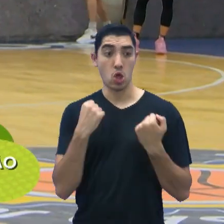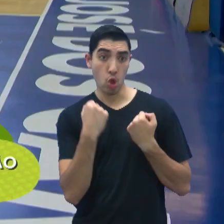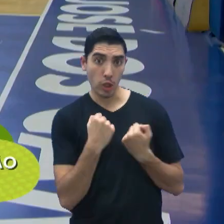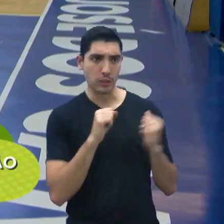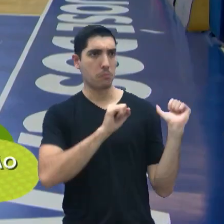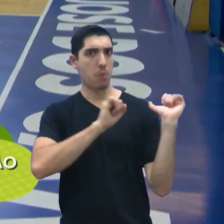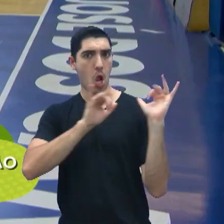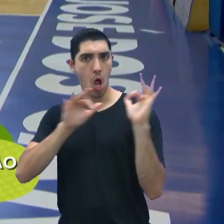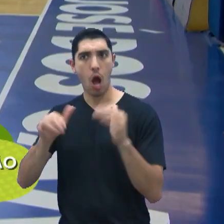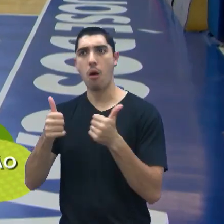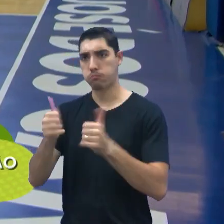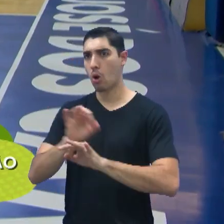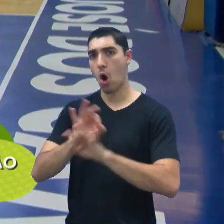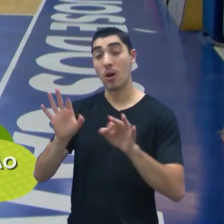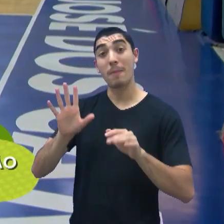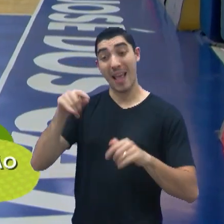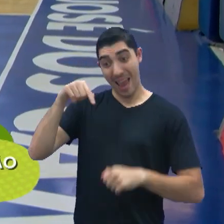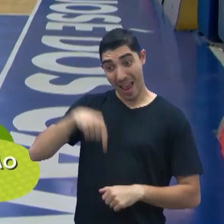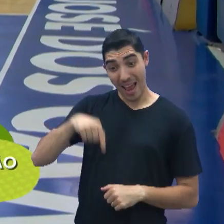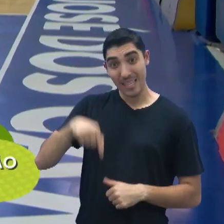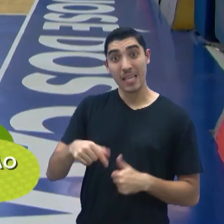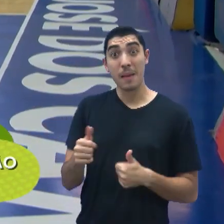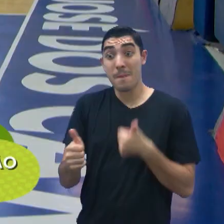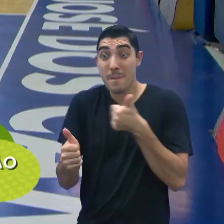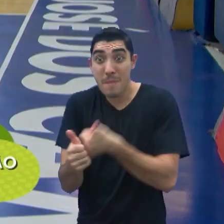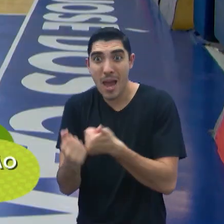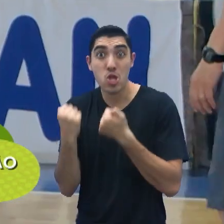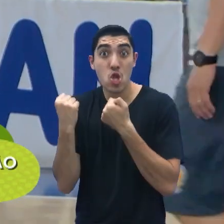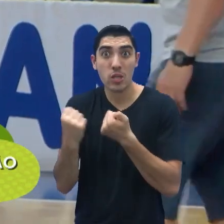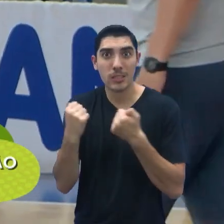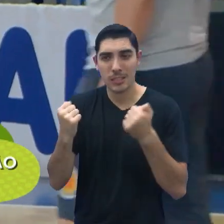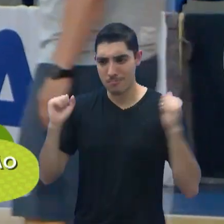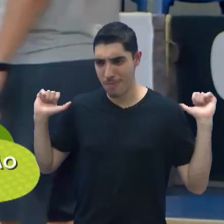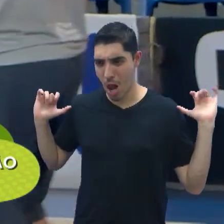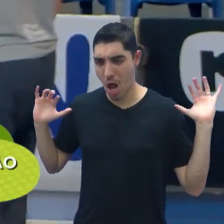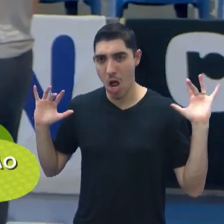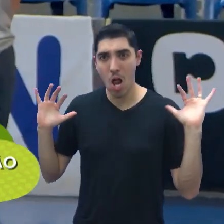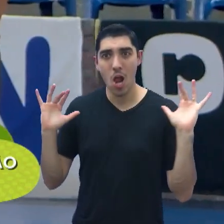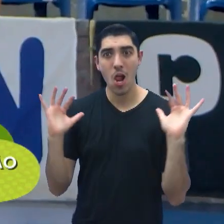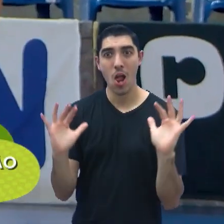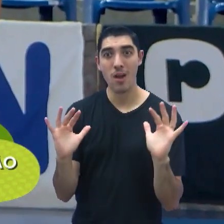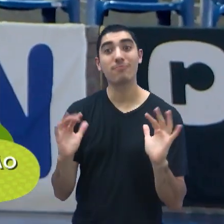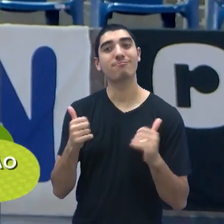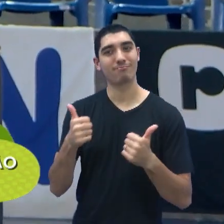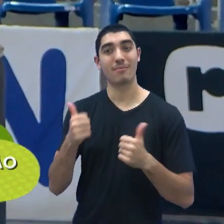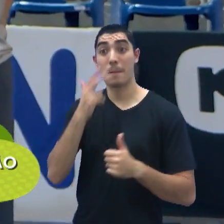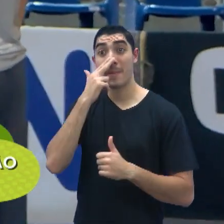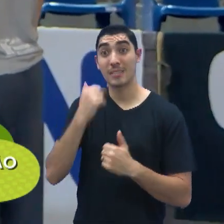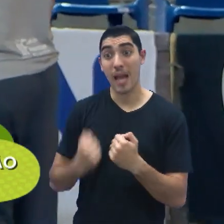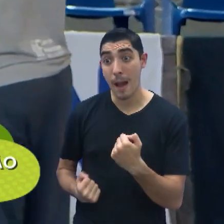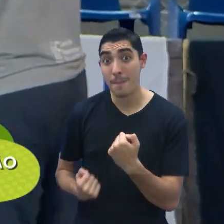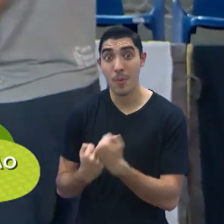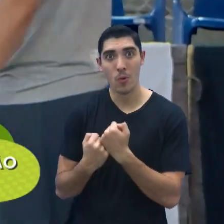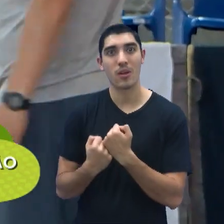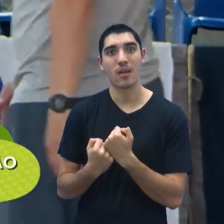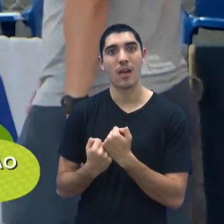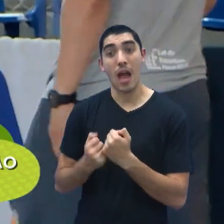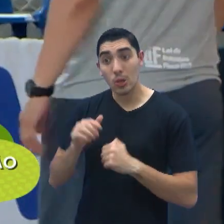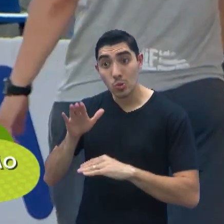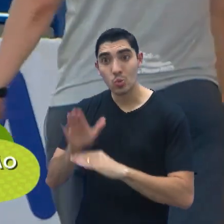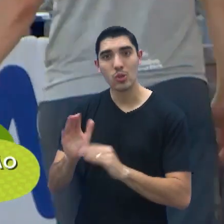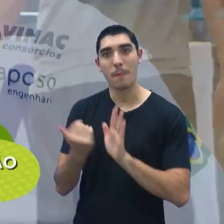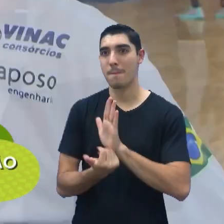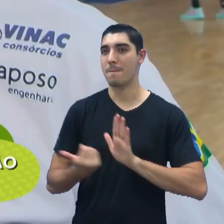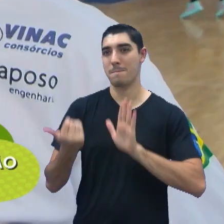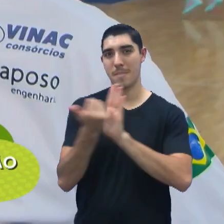lugar. Aqui tem o lado que é mais próximo, então também acaba a torcida ajudando um pouquinho mais. Mas vamos tentar fazer um grande jogo,